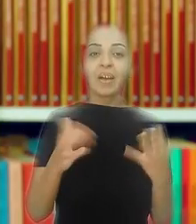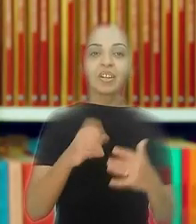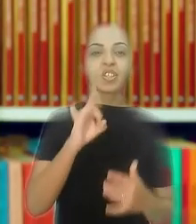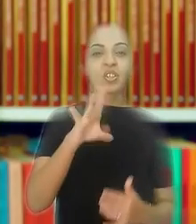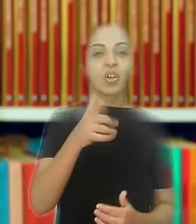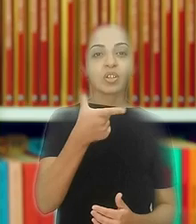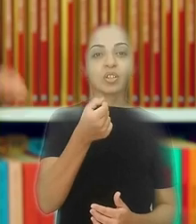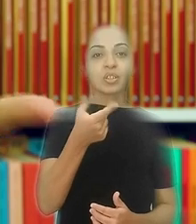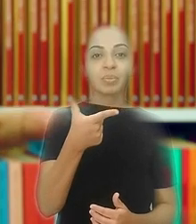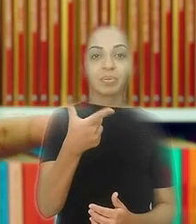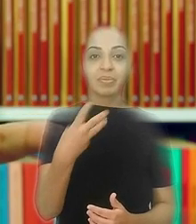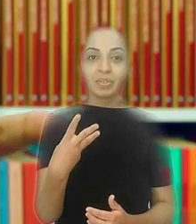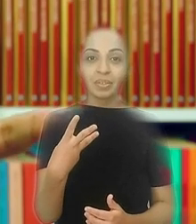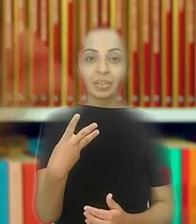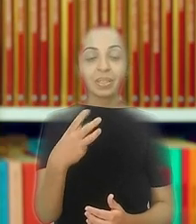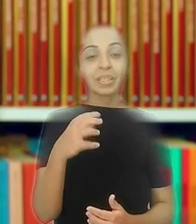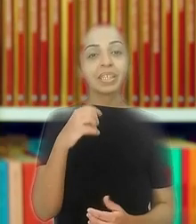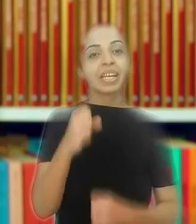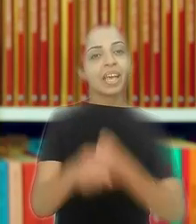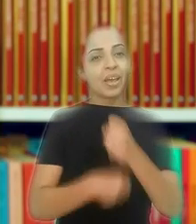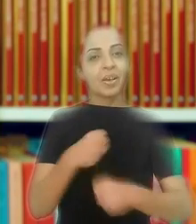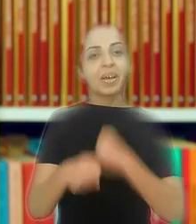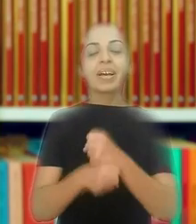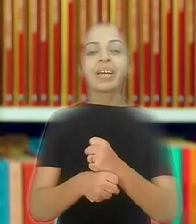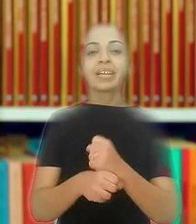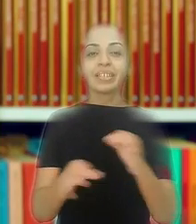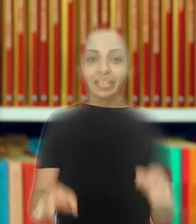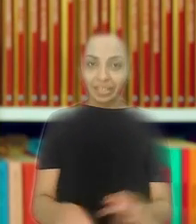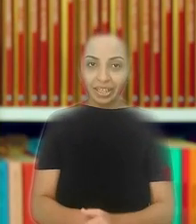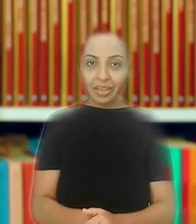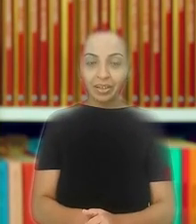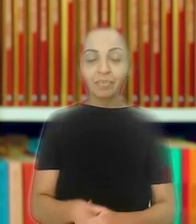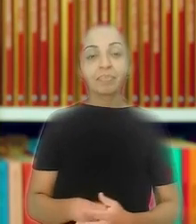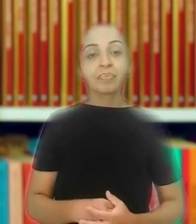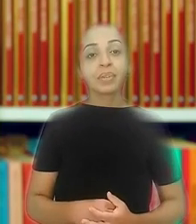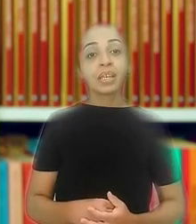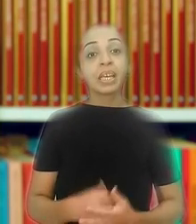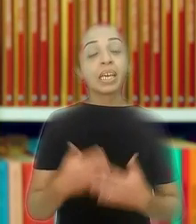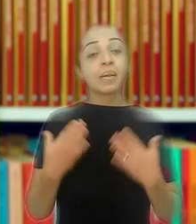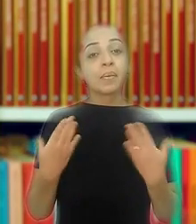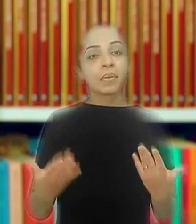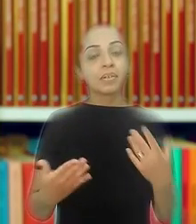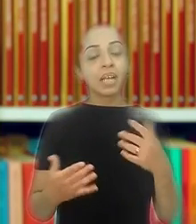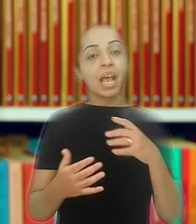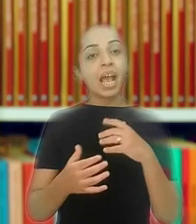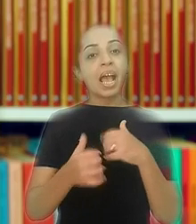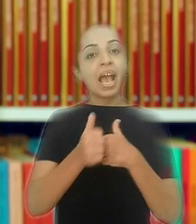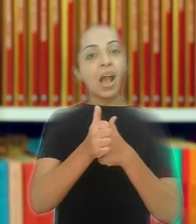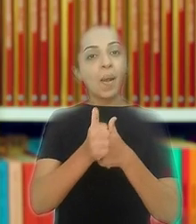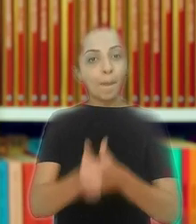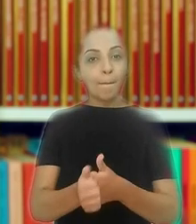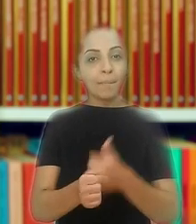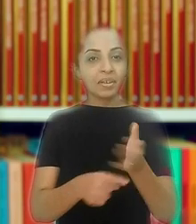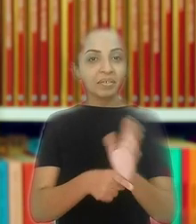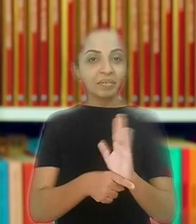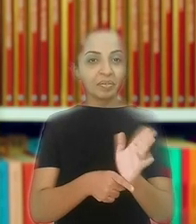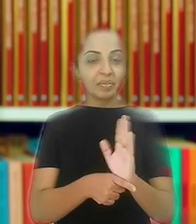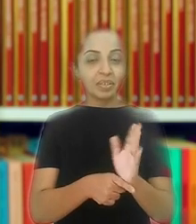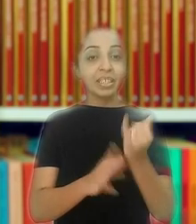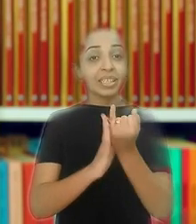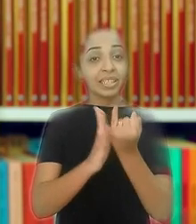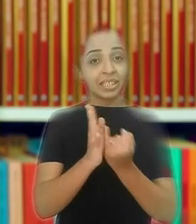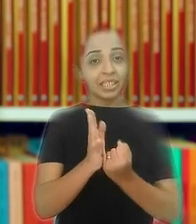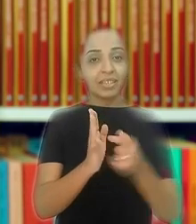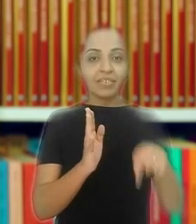2023 ainda vou fazer um book Hall também para encerrar esse ano e para isso para você acompanhar todos esses vídeos